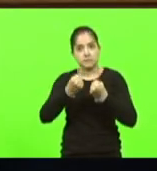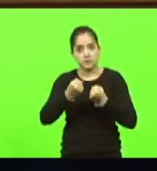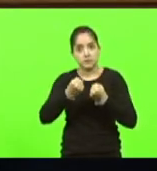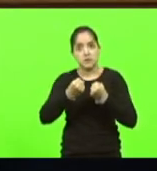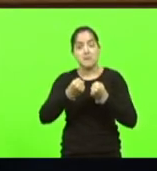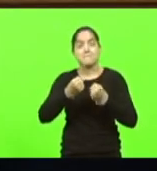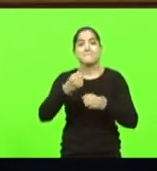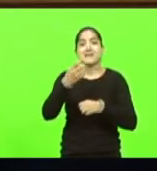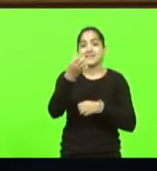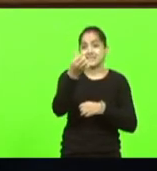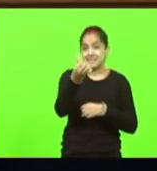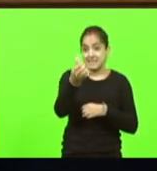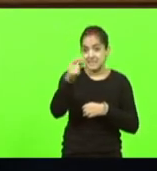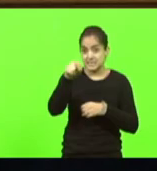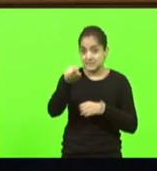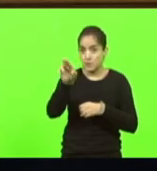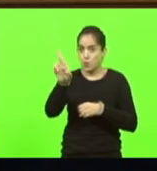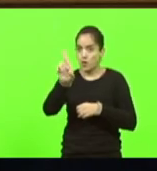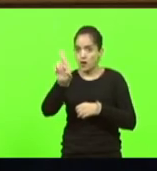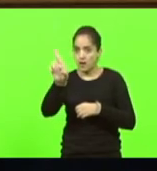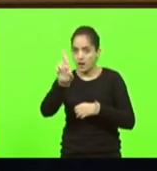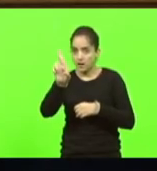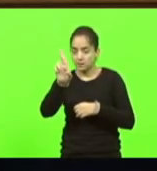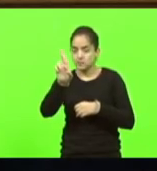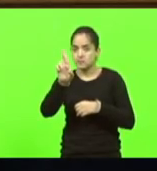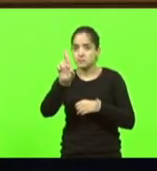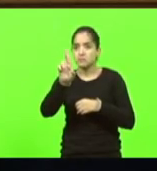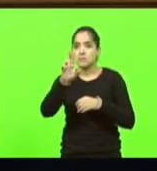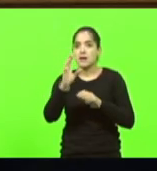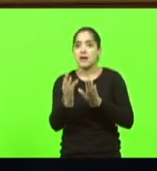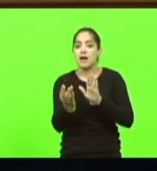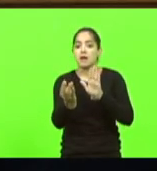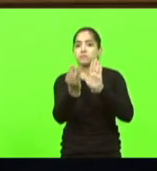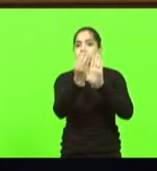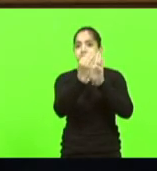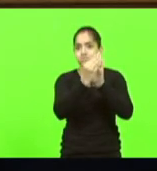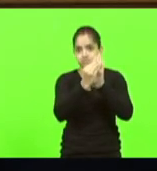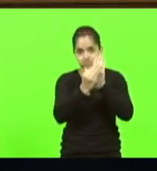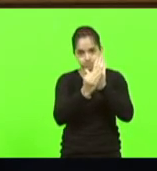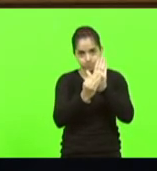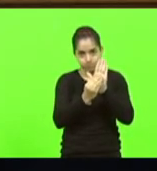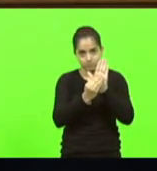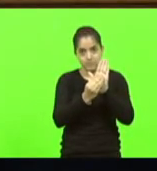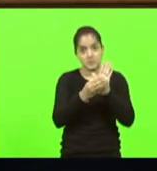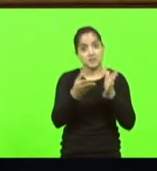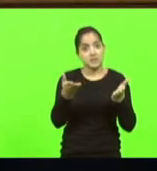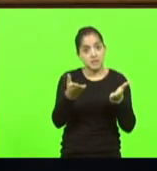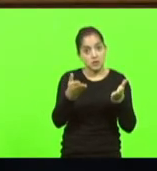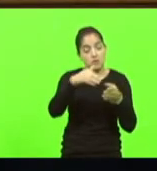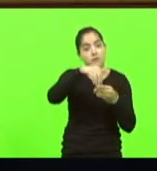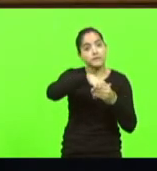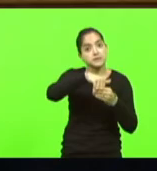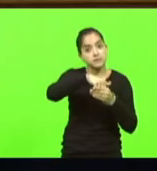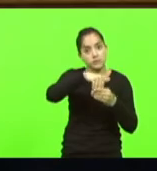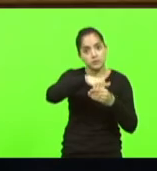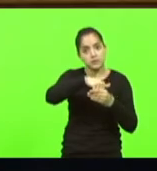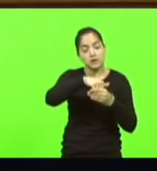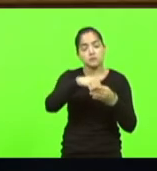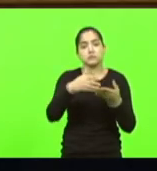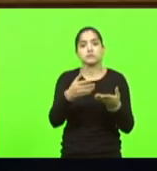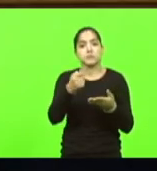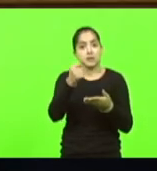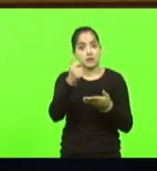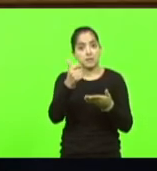reais na conta do sujeito e eu já tirei que eu vou voltar daqui daqui a pouco daqui a pouco